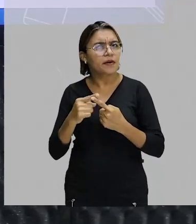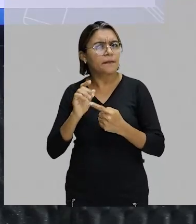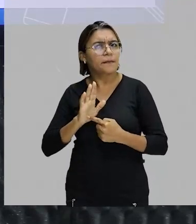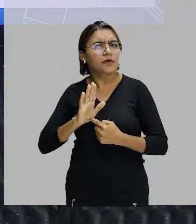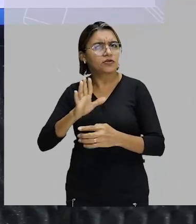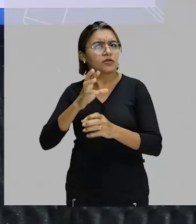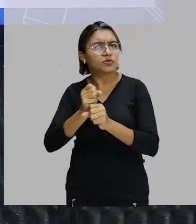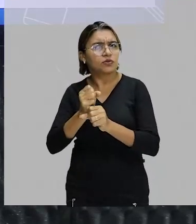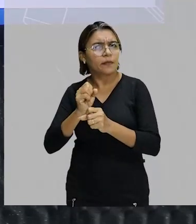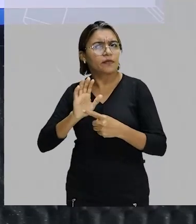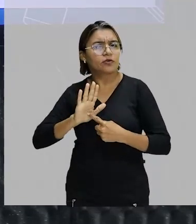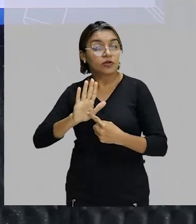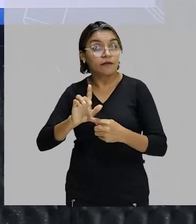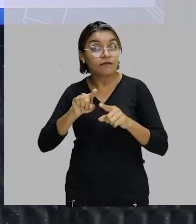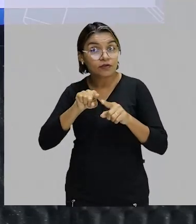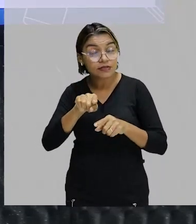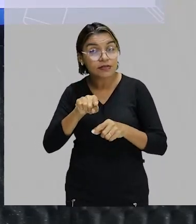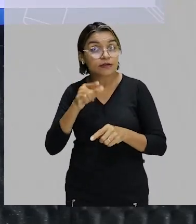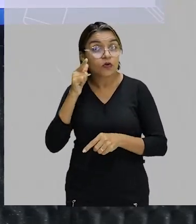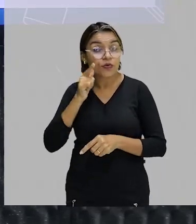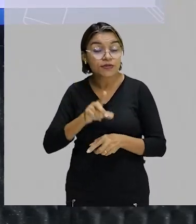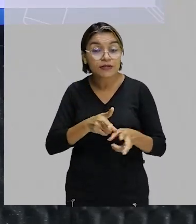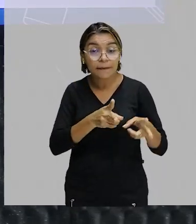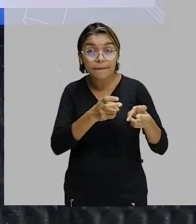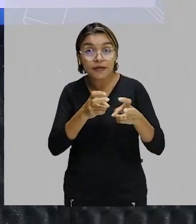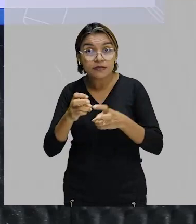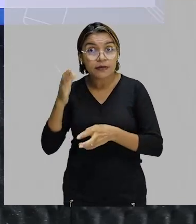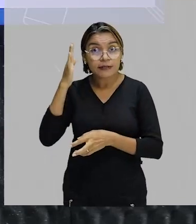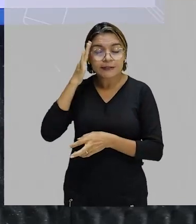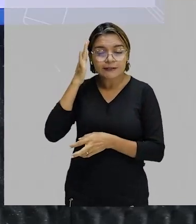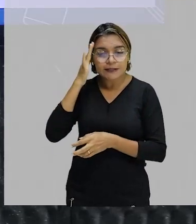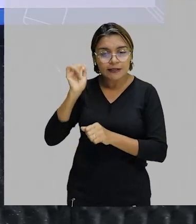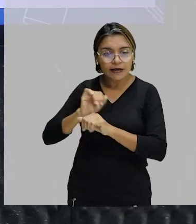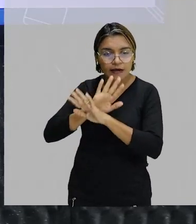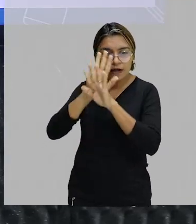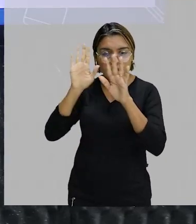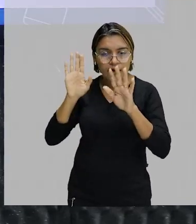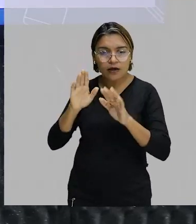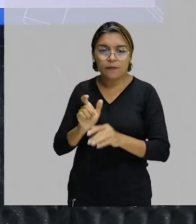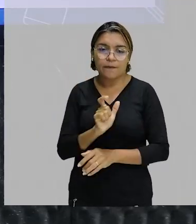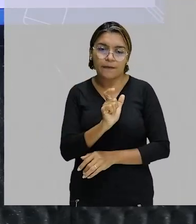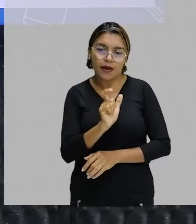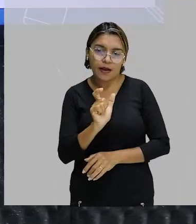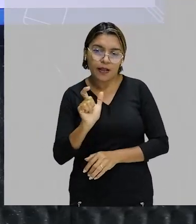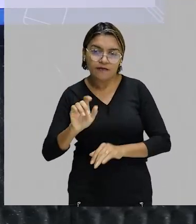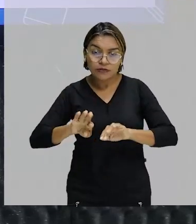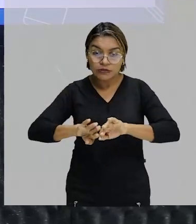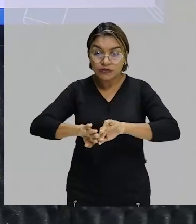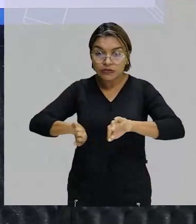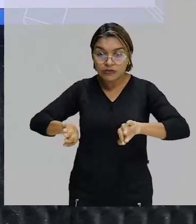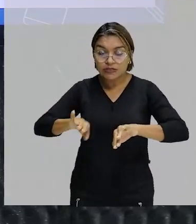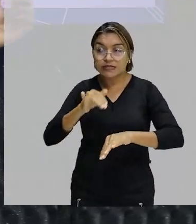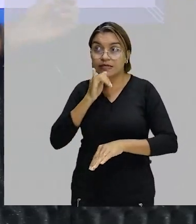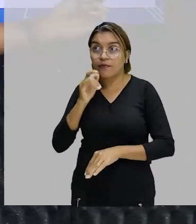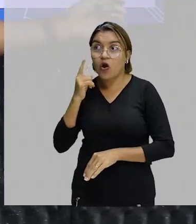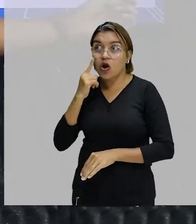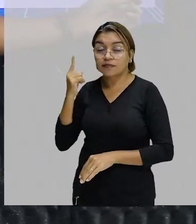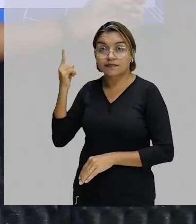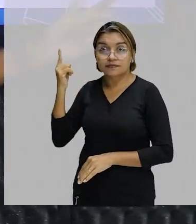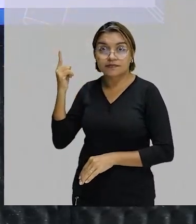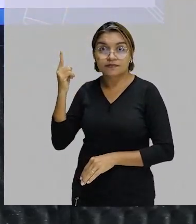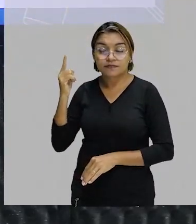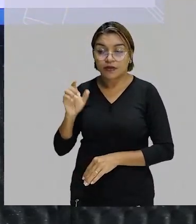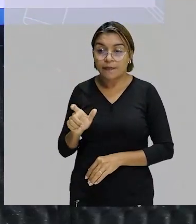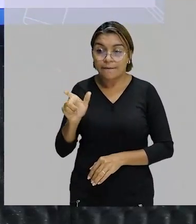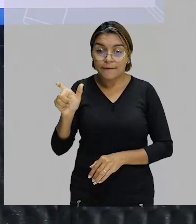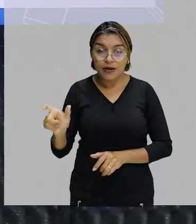soma? Para que você enxergue aqueles termos equidistantes. Olha, bem aqui, ó, são os extremos, aqui e